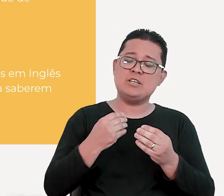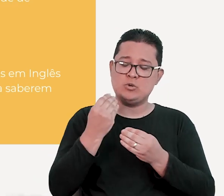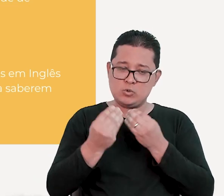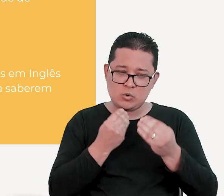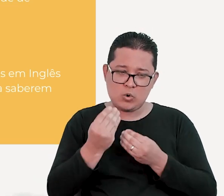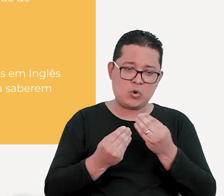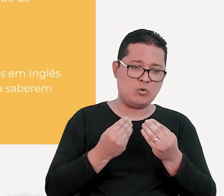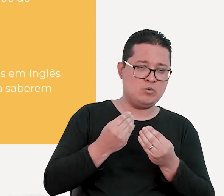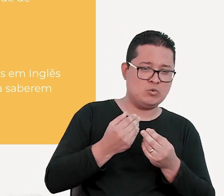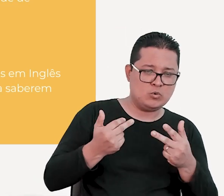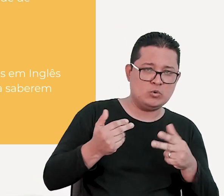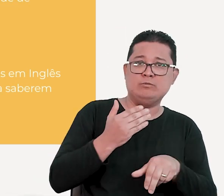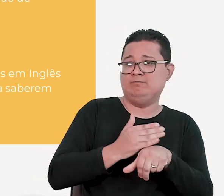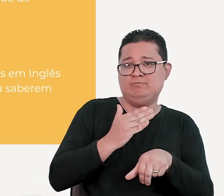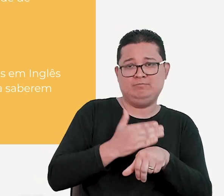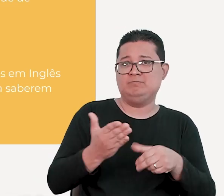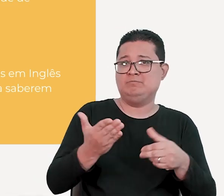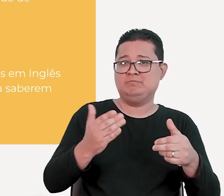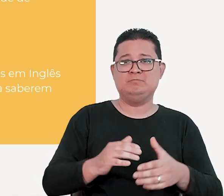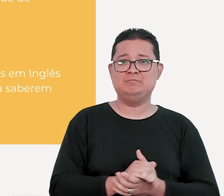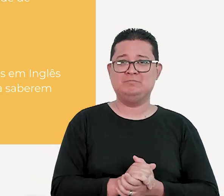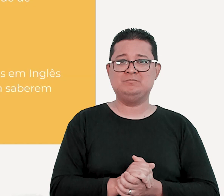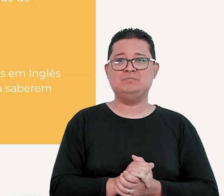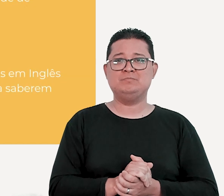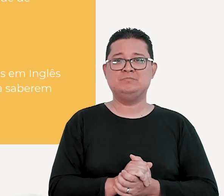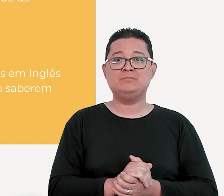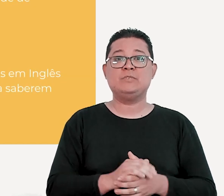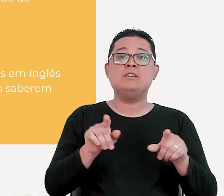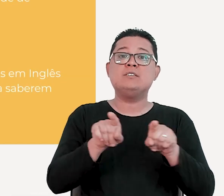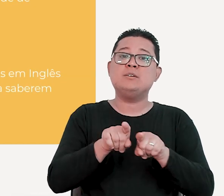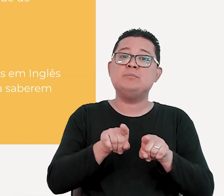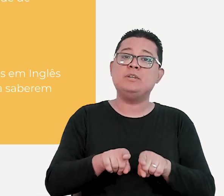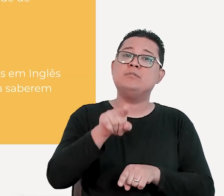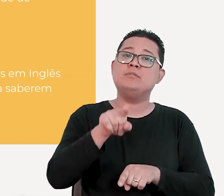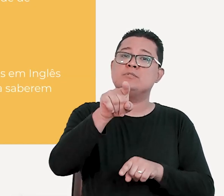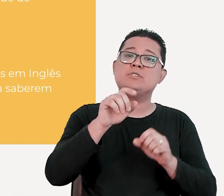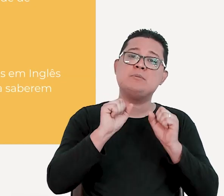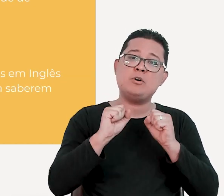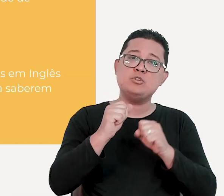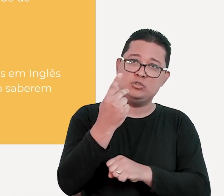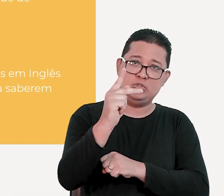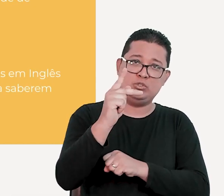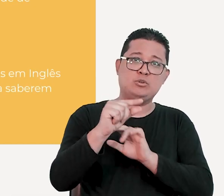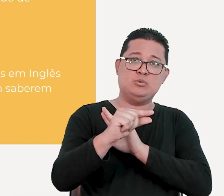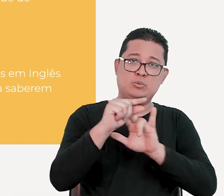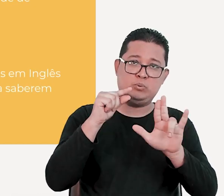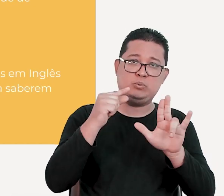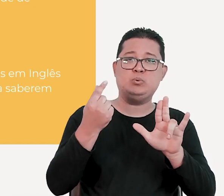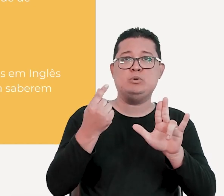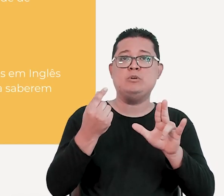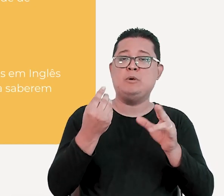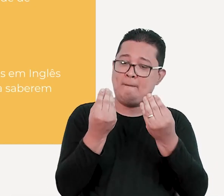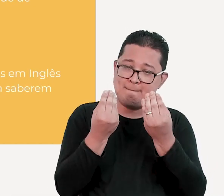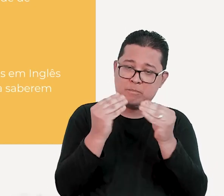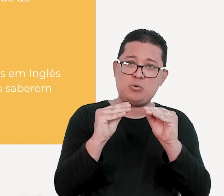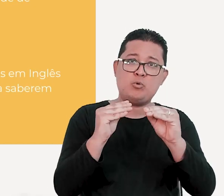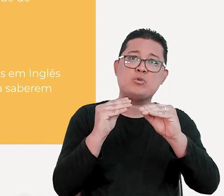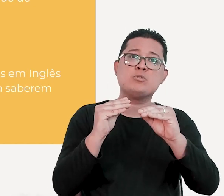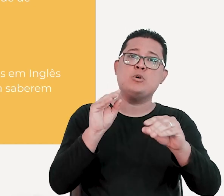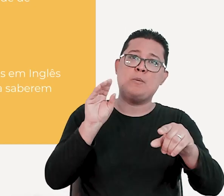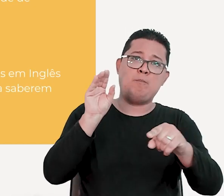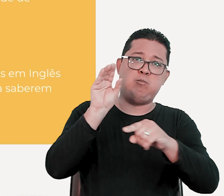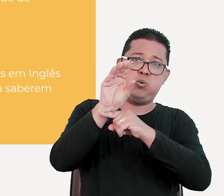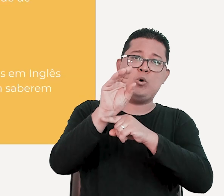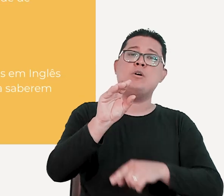problema. E faz um post, faça posts em inglês no seu LinkedIn. Posta no Medium em inglês, faça freelas em